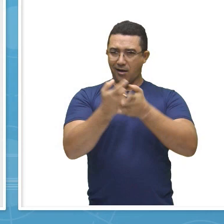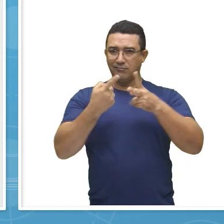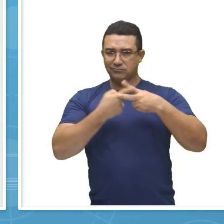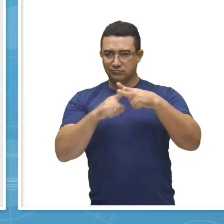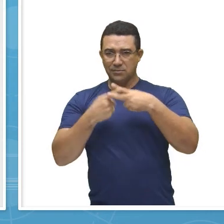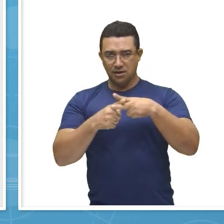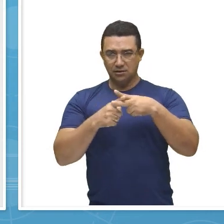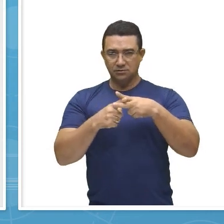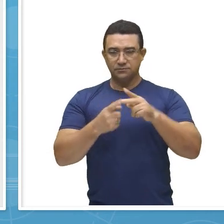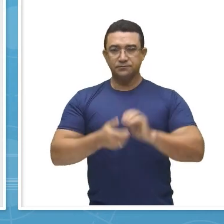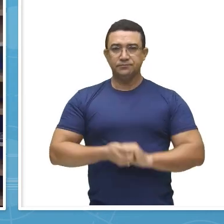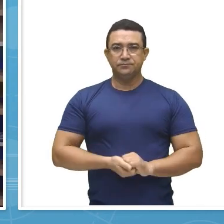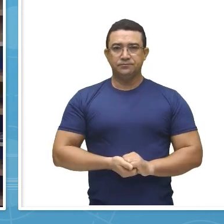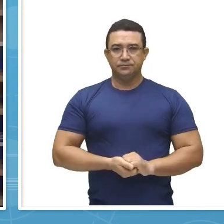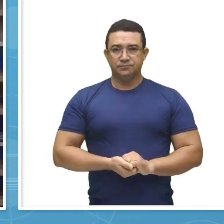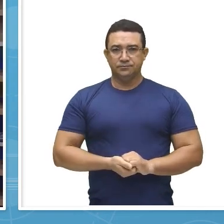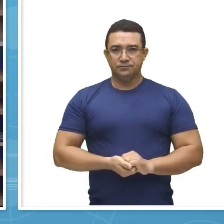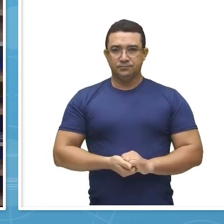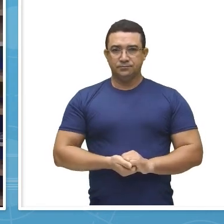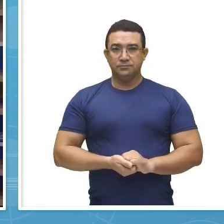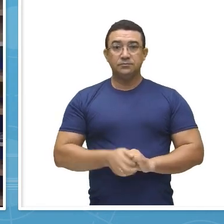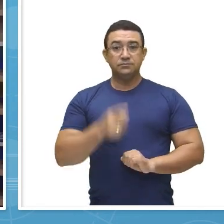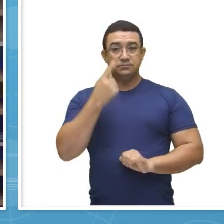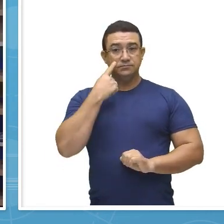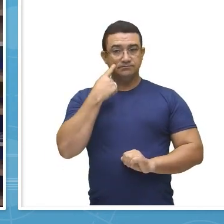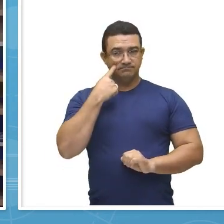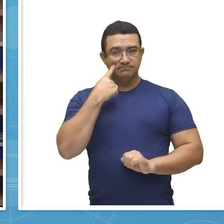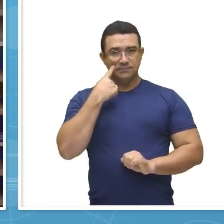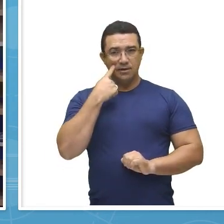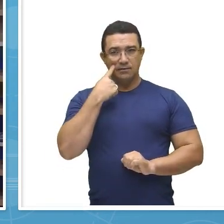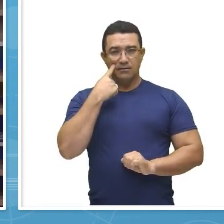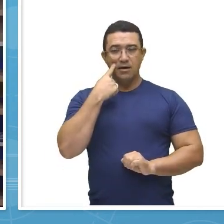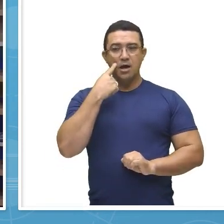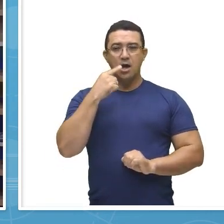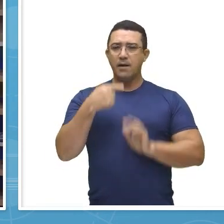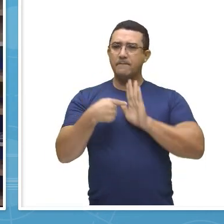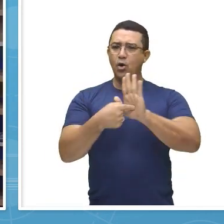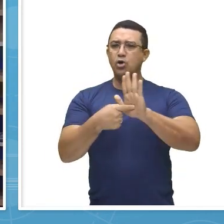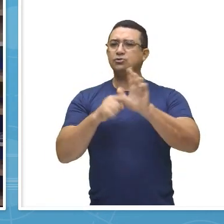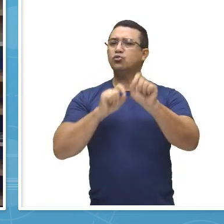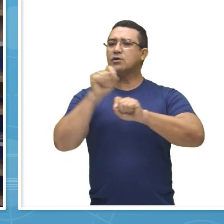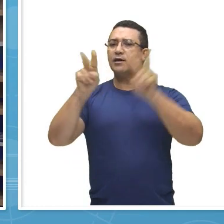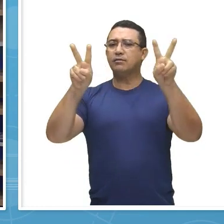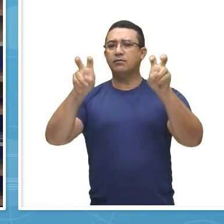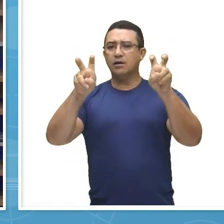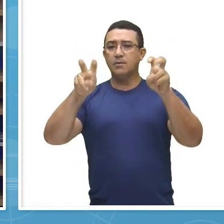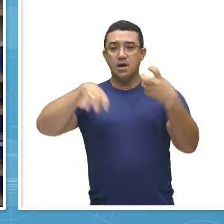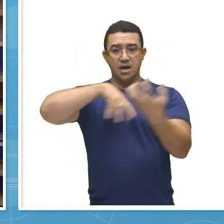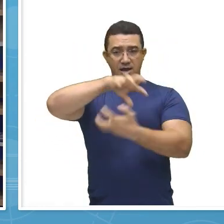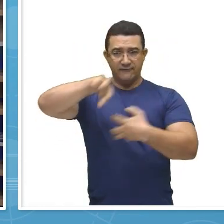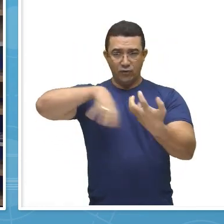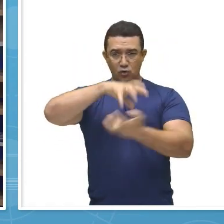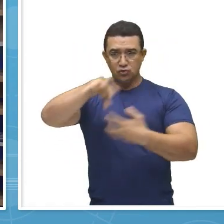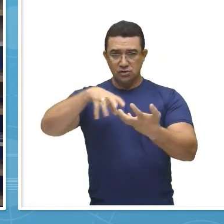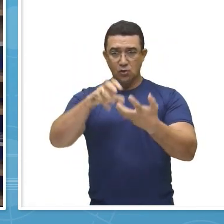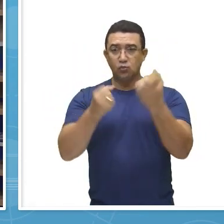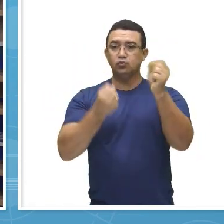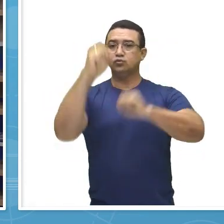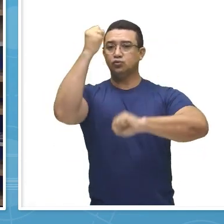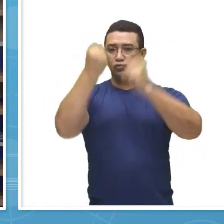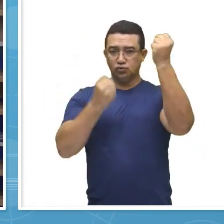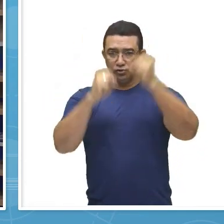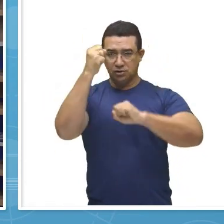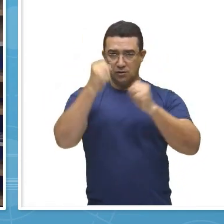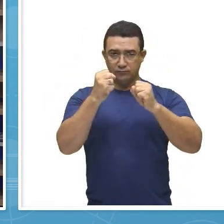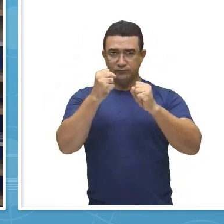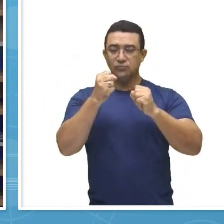nosso enunciado, que ele está falando sobre a Revolução Industrial. Então, se vocês prestaram atenção,